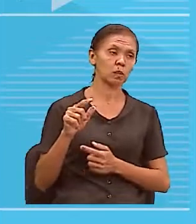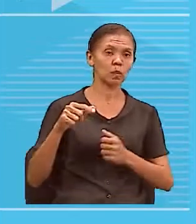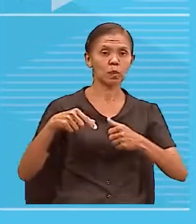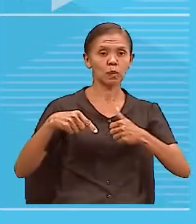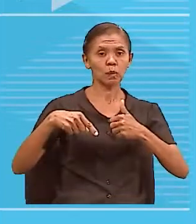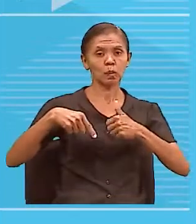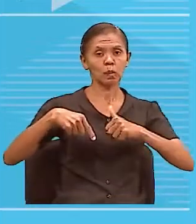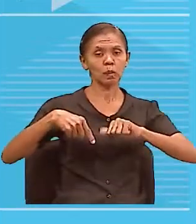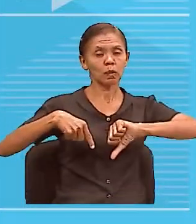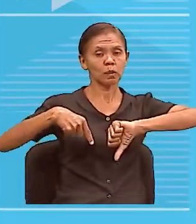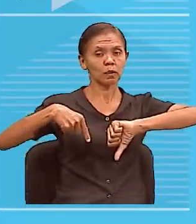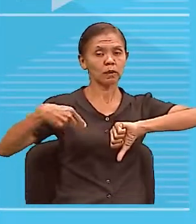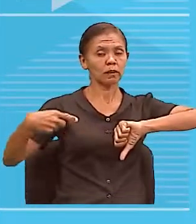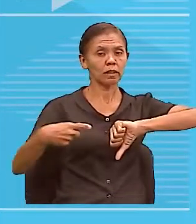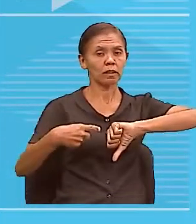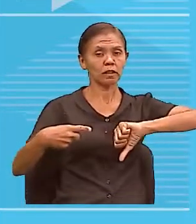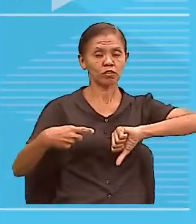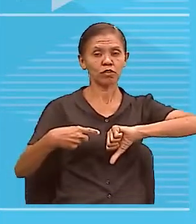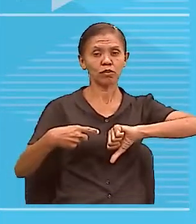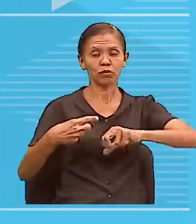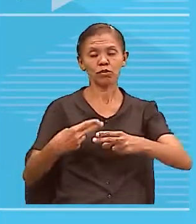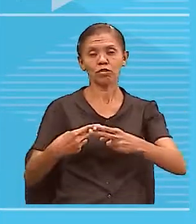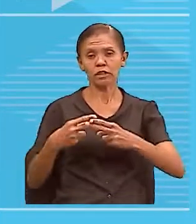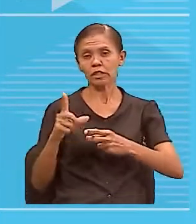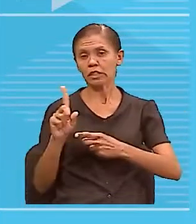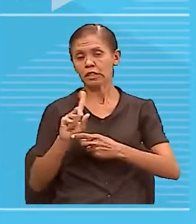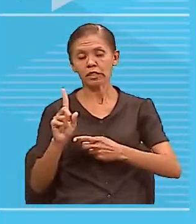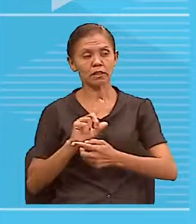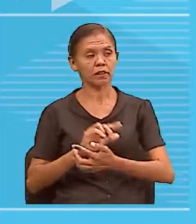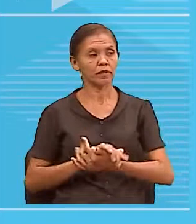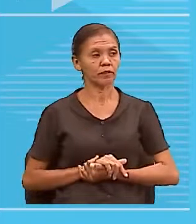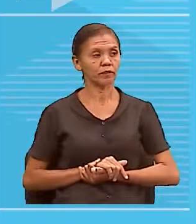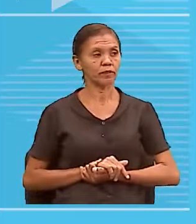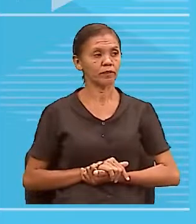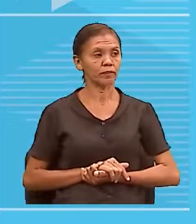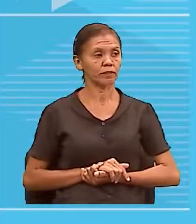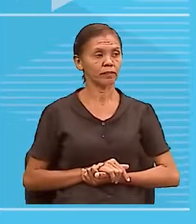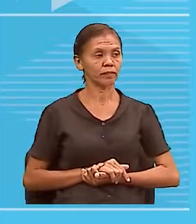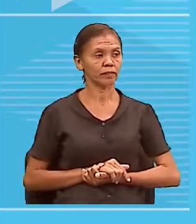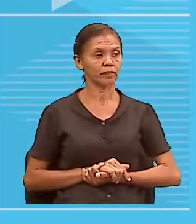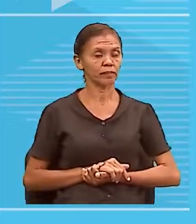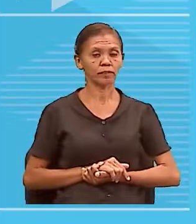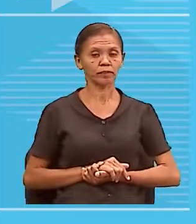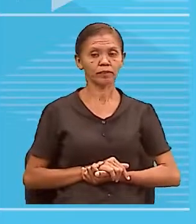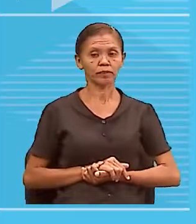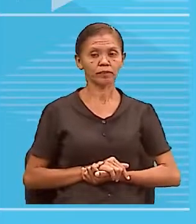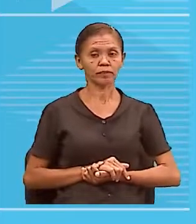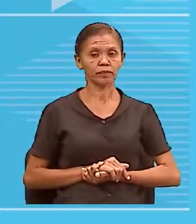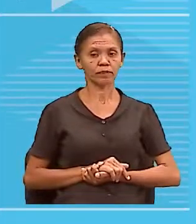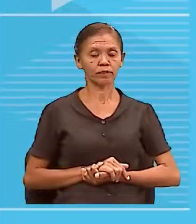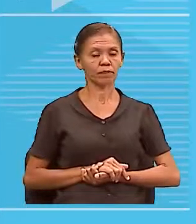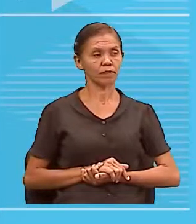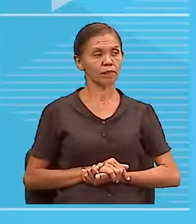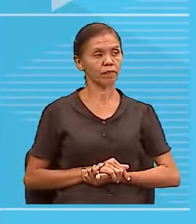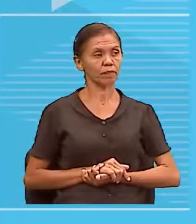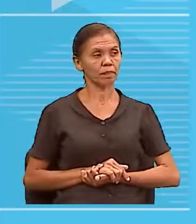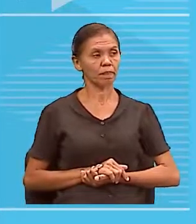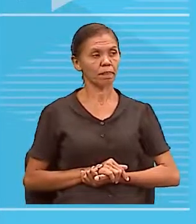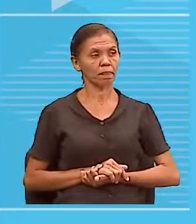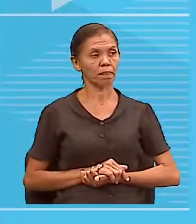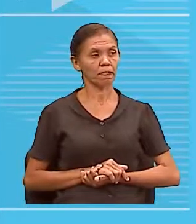não vivamos e a mesma coisa para os seres abrem coman Vivan